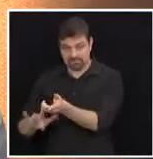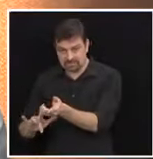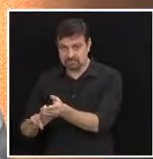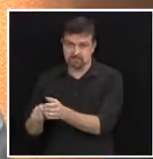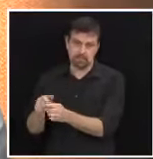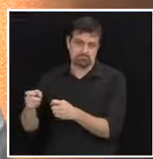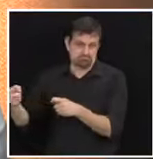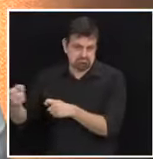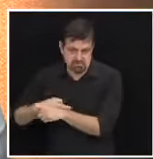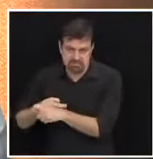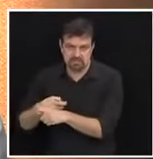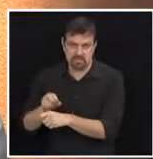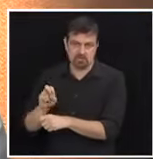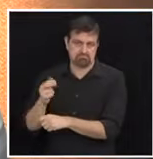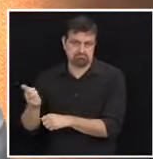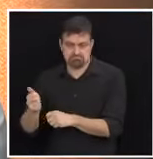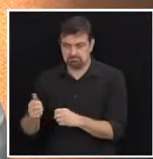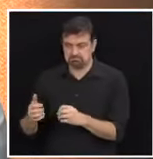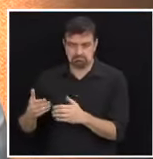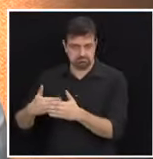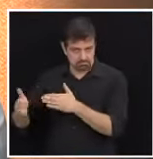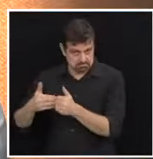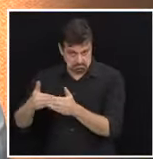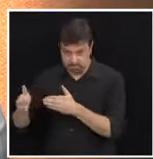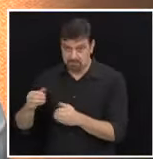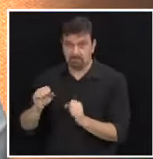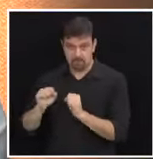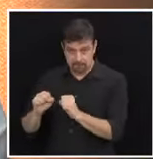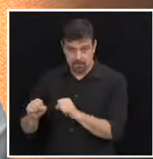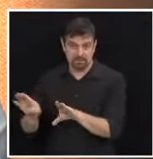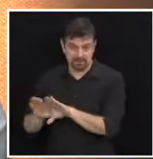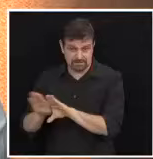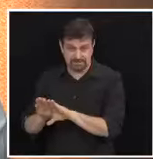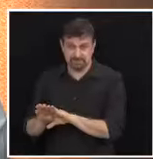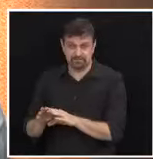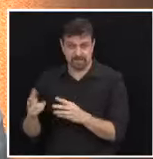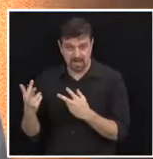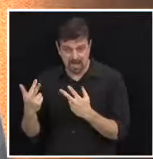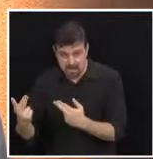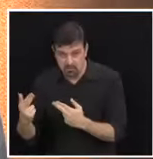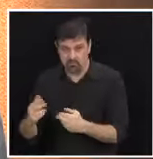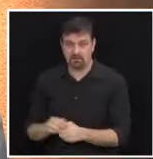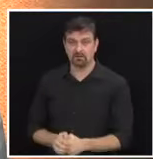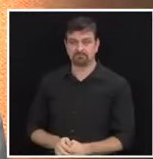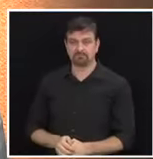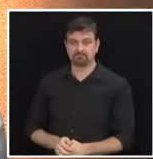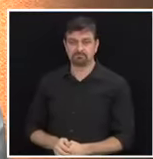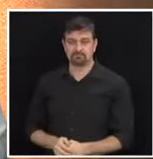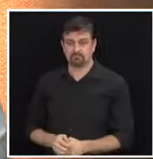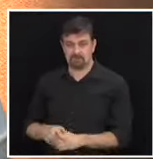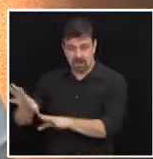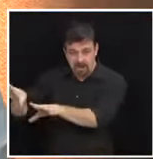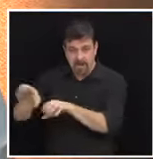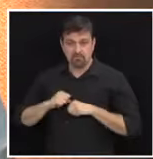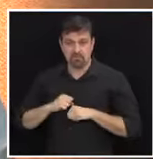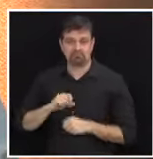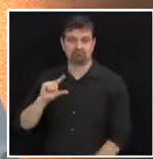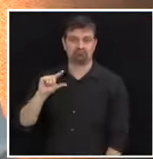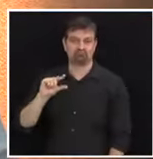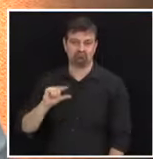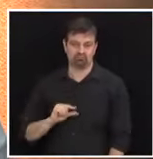relação sexual ou de outra maneira, da mesma forma, a chance dela se infectar é muito